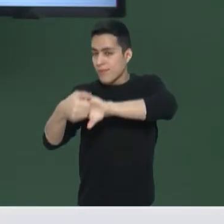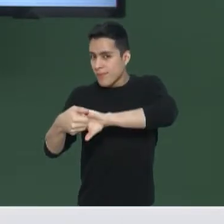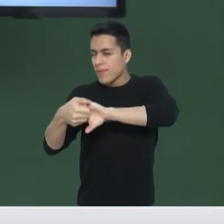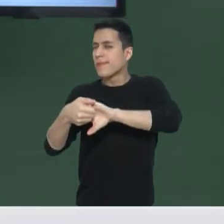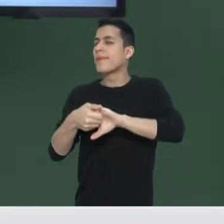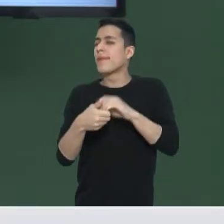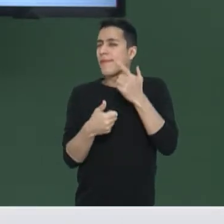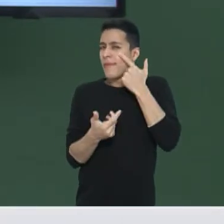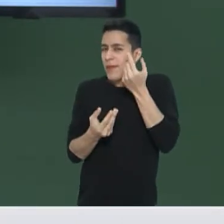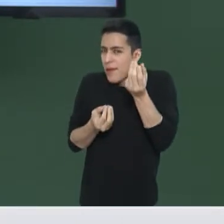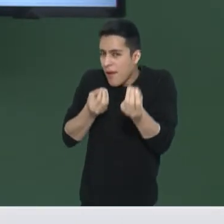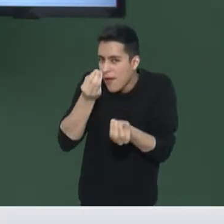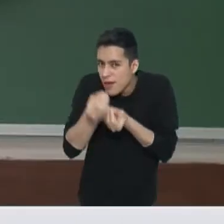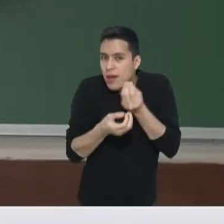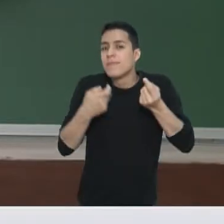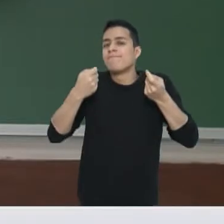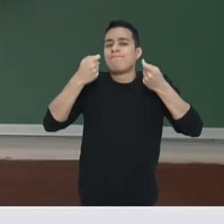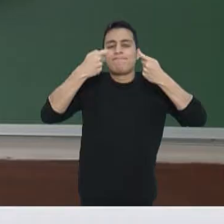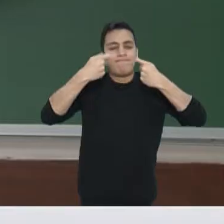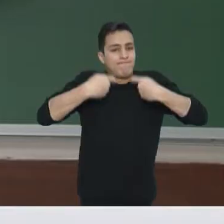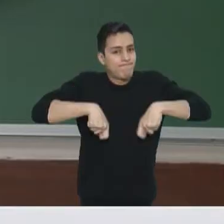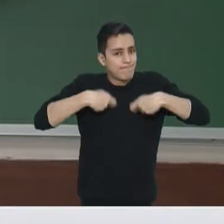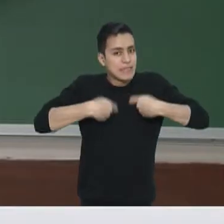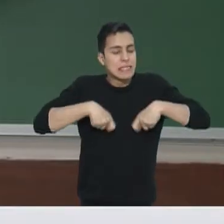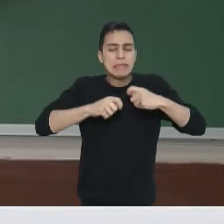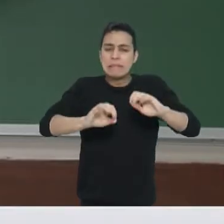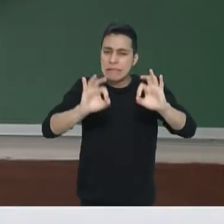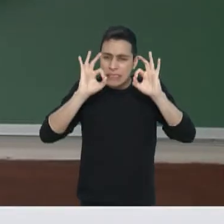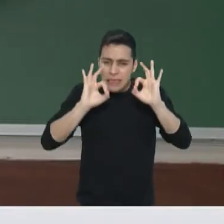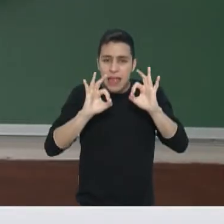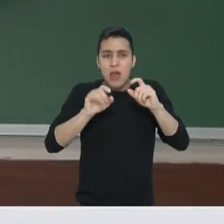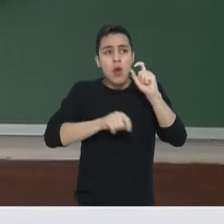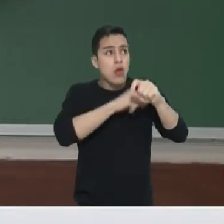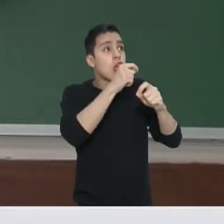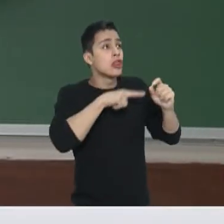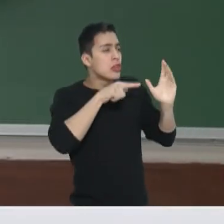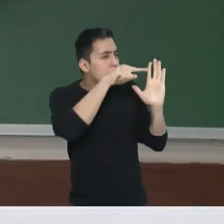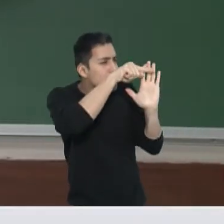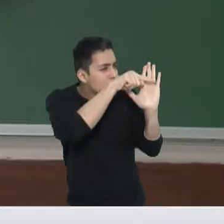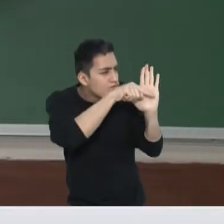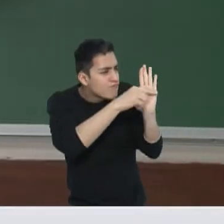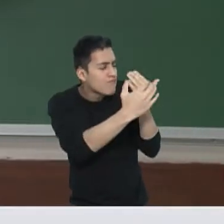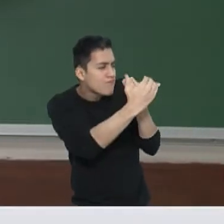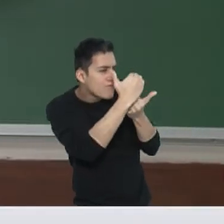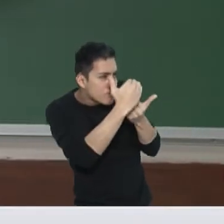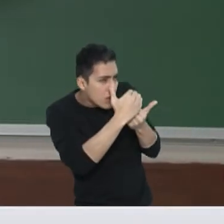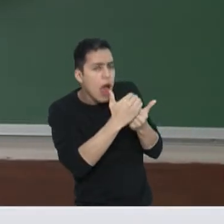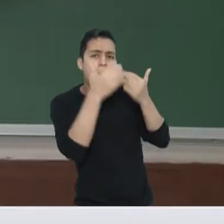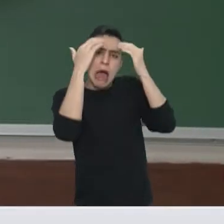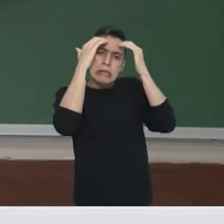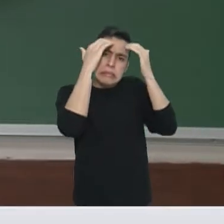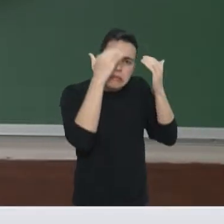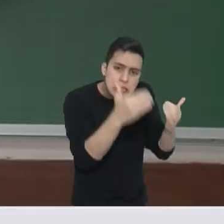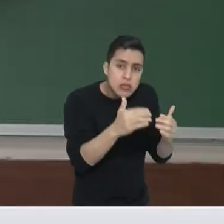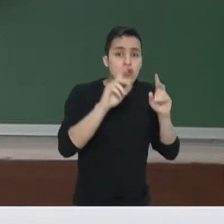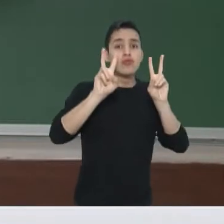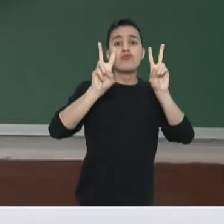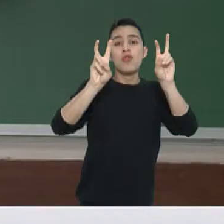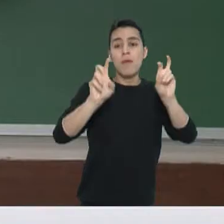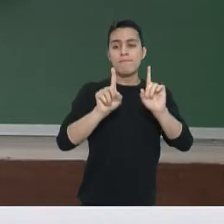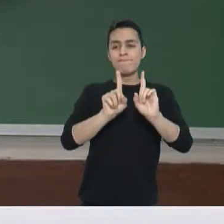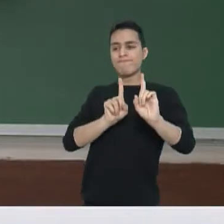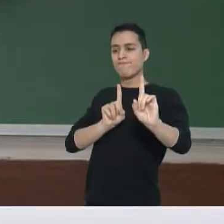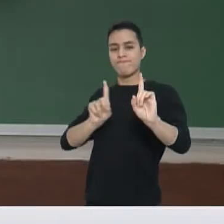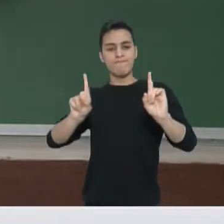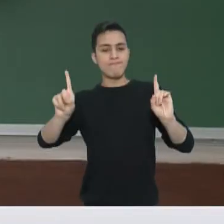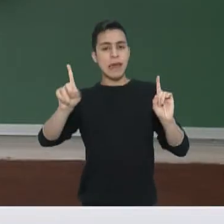Então olha a necessidade, a importância da gente seguir as recomendações de distanciamento entre as